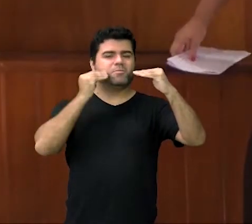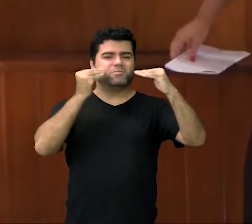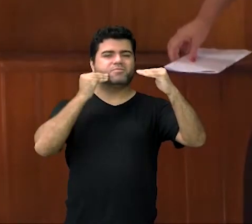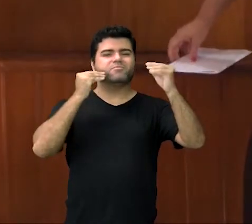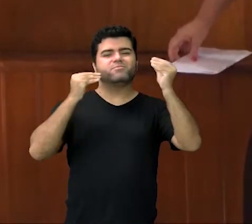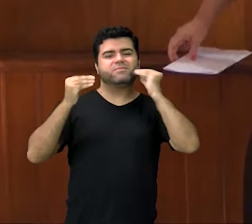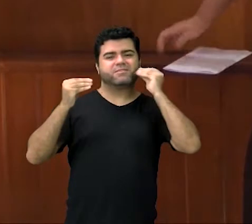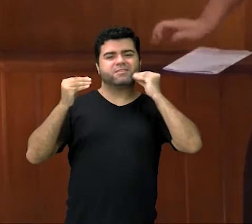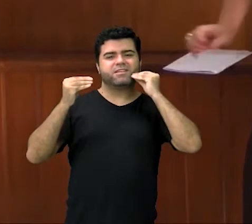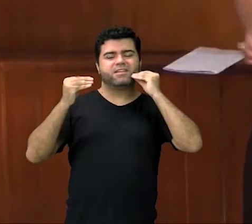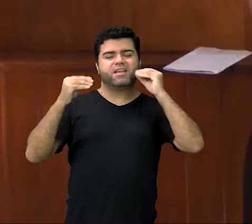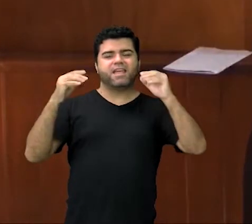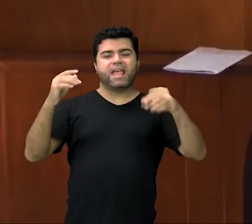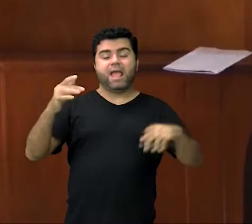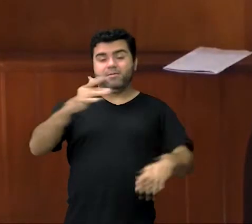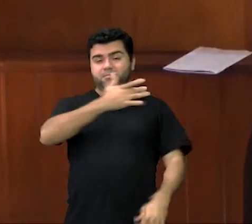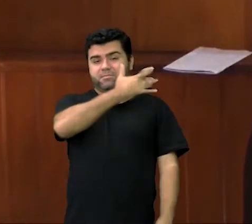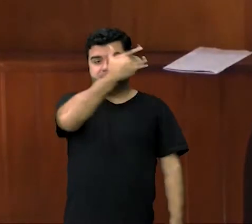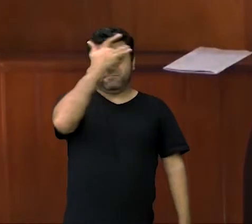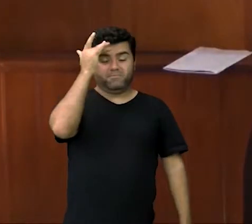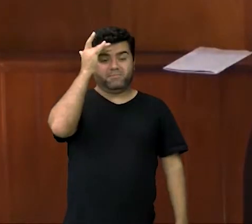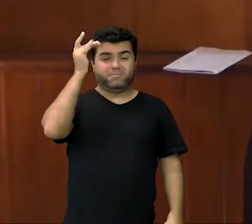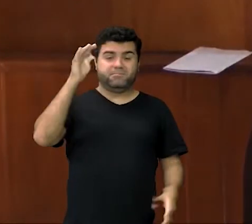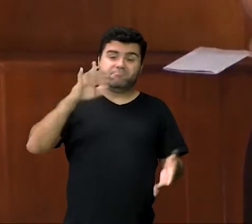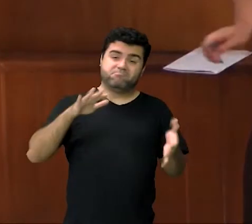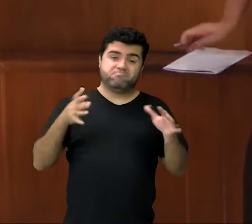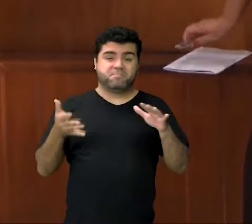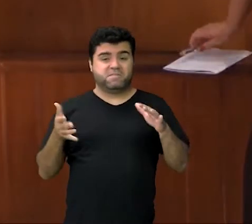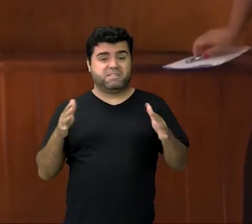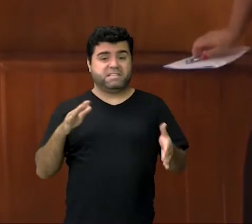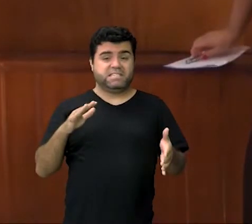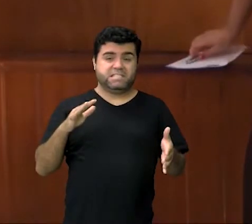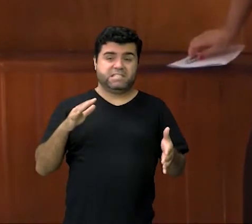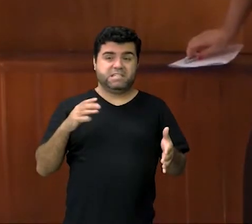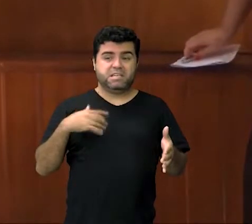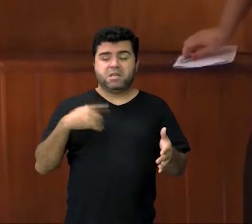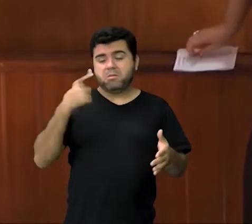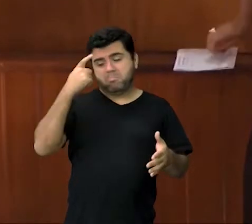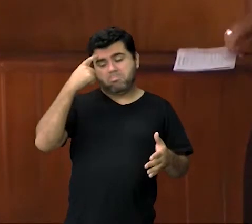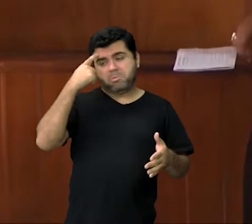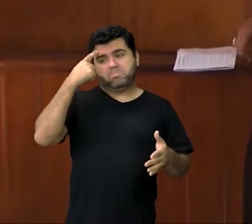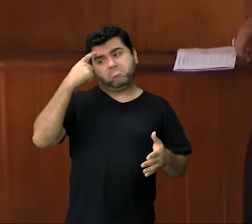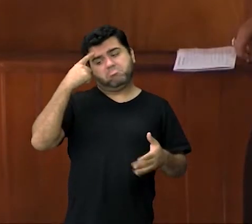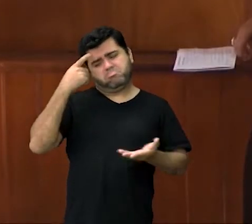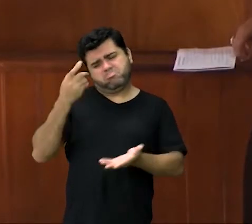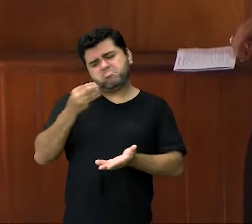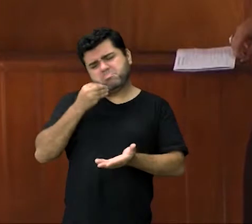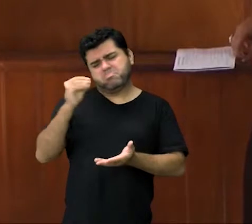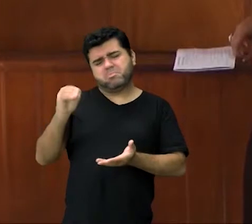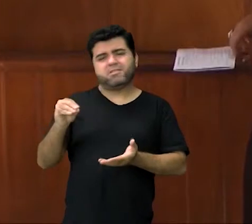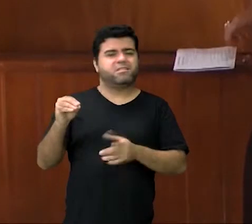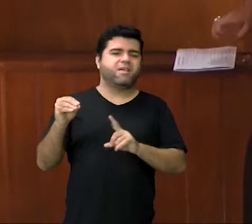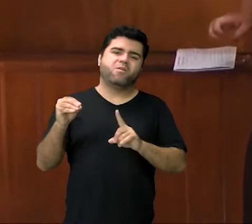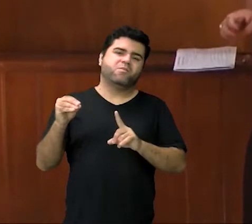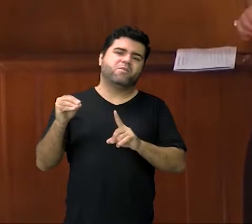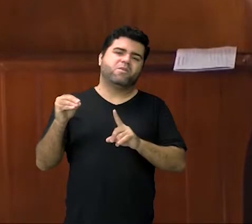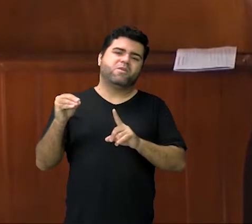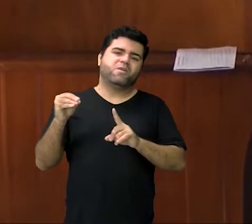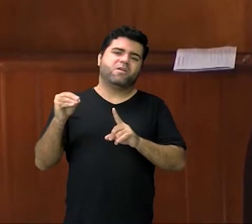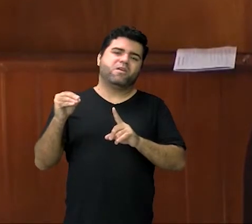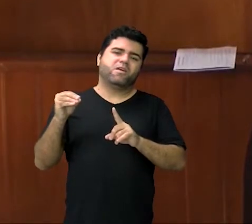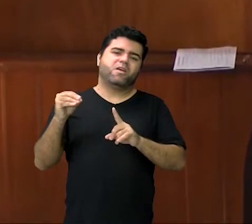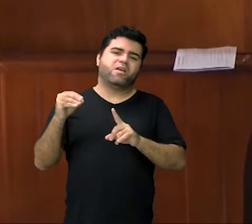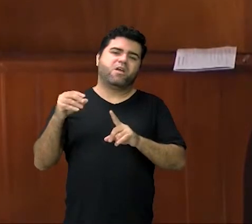oportunidade às pessoas que talvez ninguém nem pensasse em dar. Né? Ocupar uma